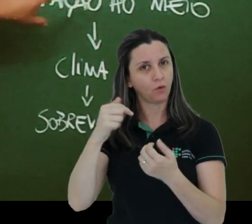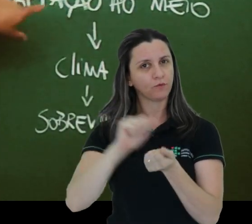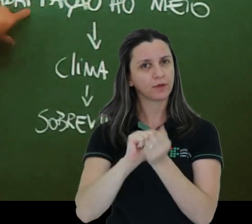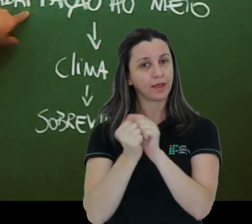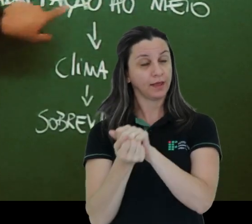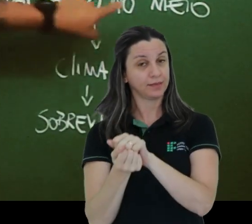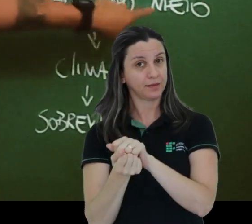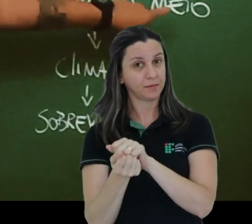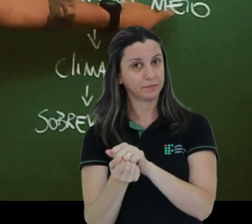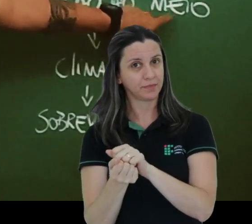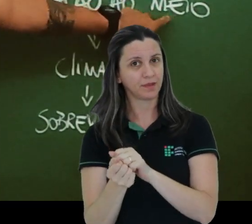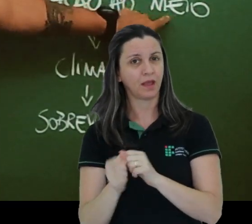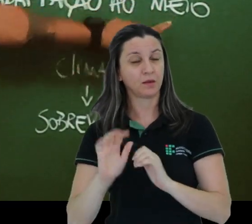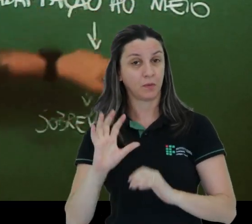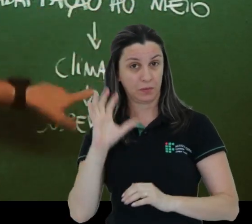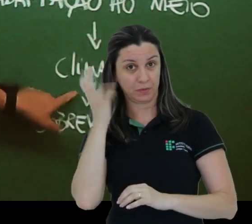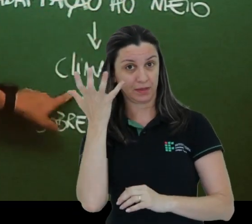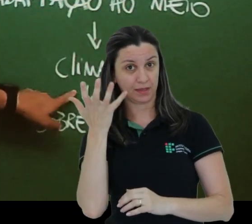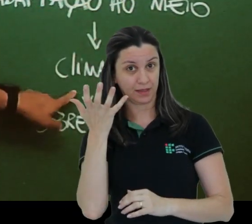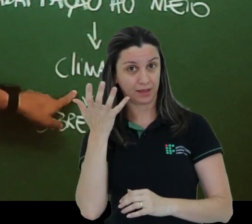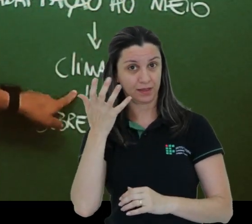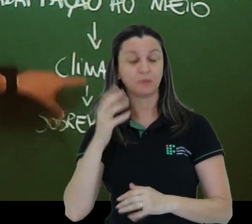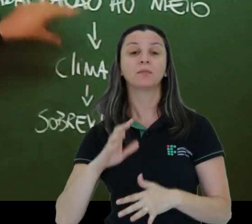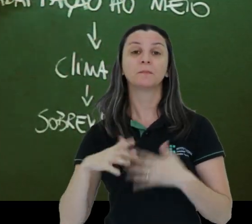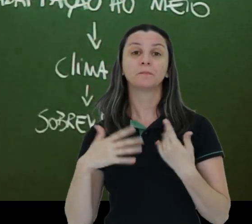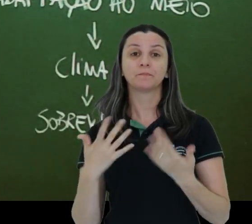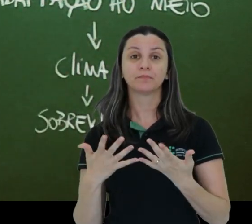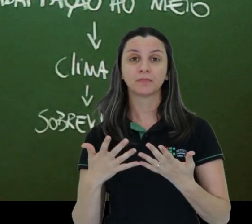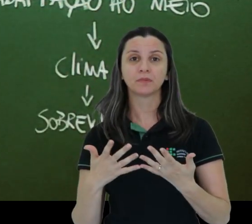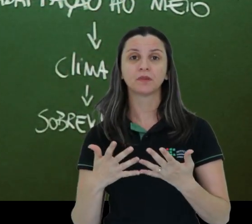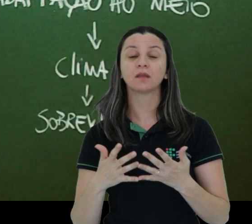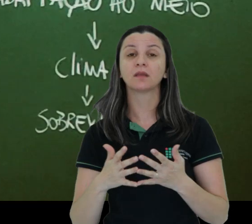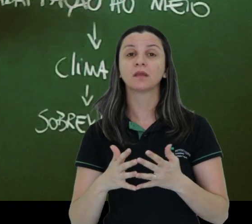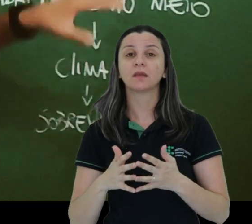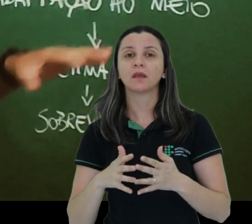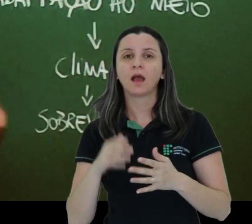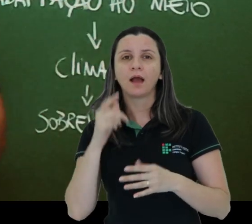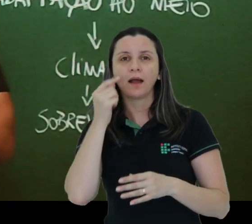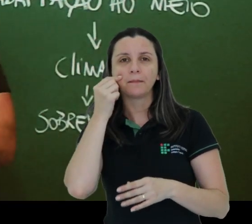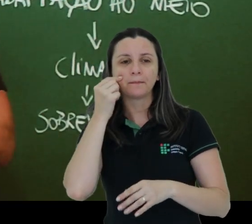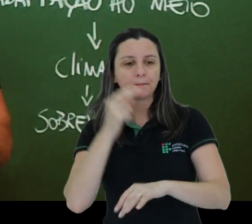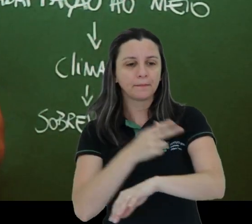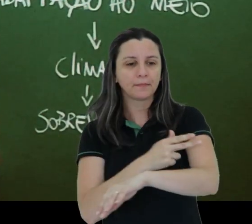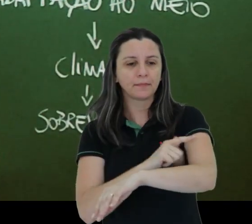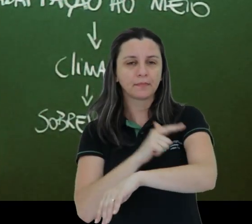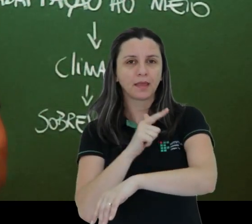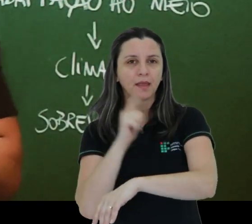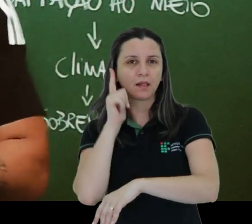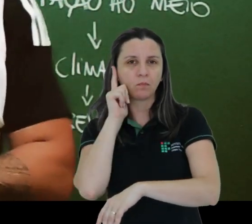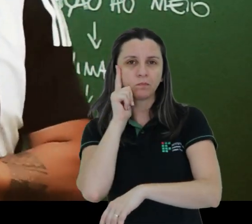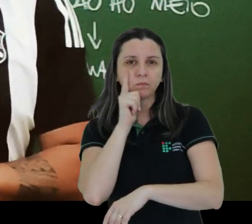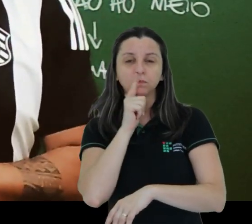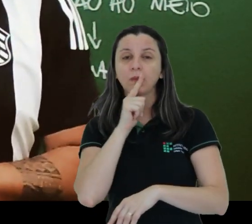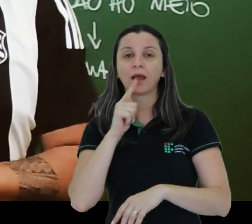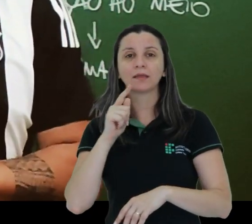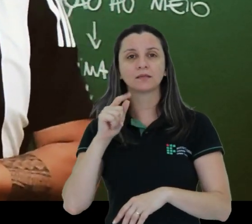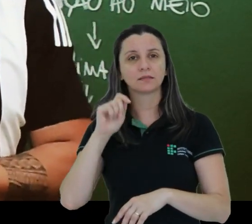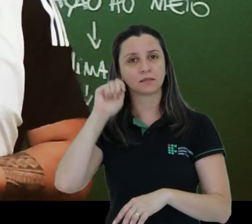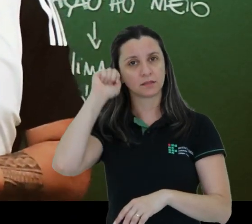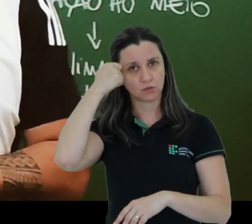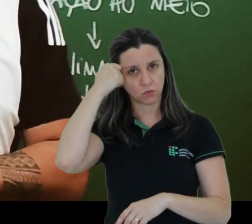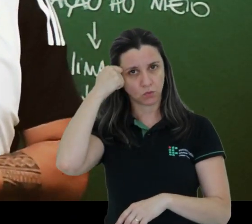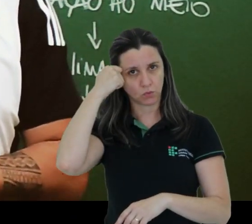aqui, adaptando ao meio, ao clima, eles têm como origem a pele mais